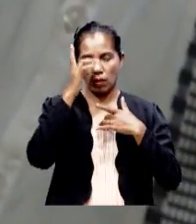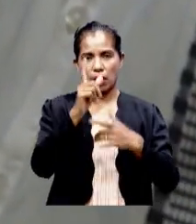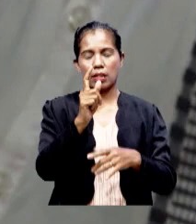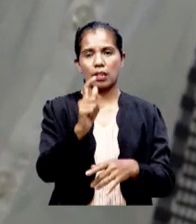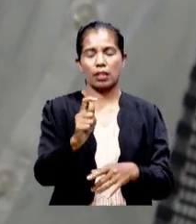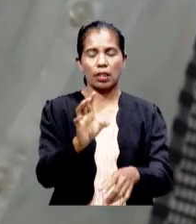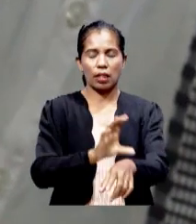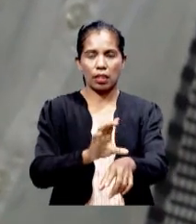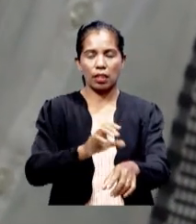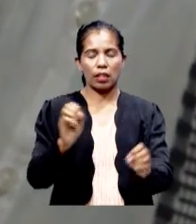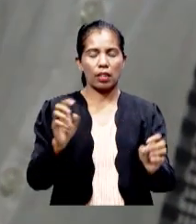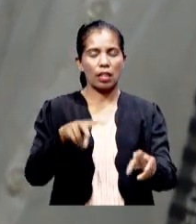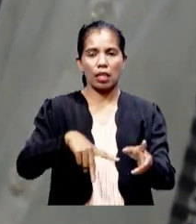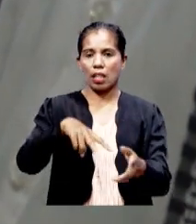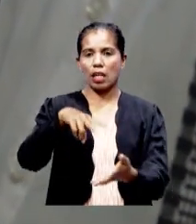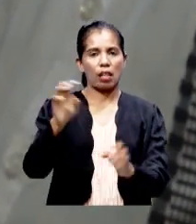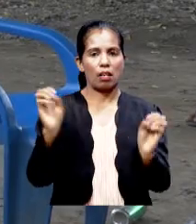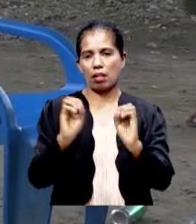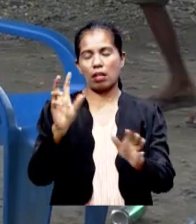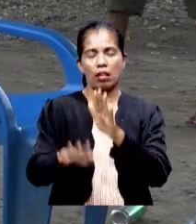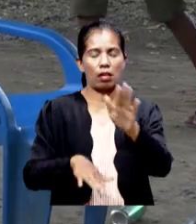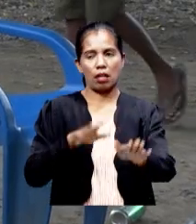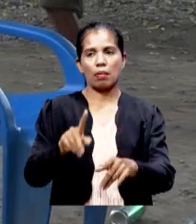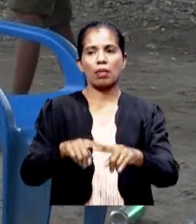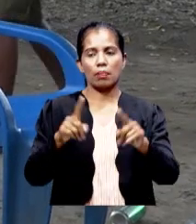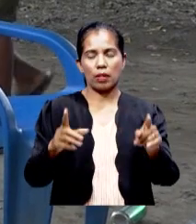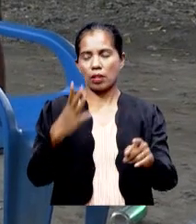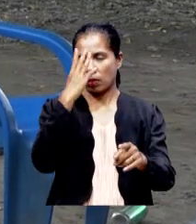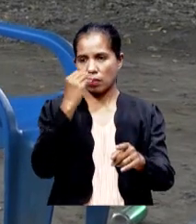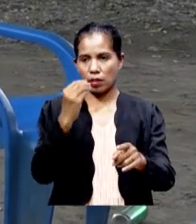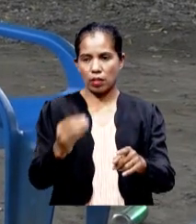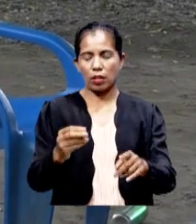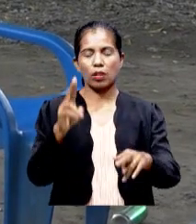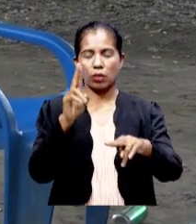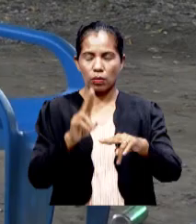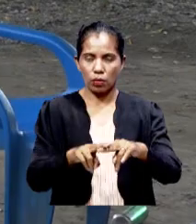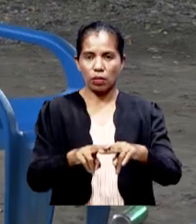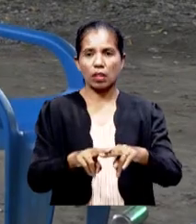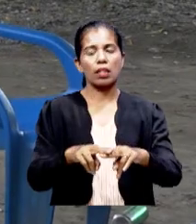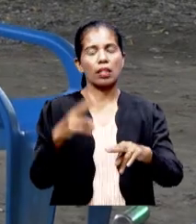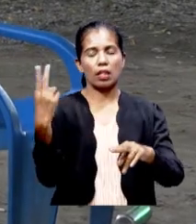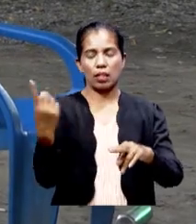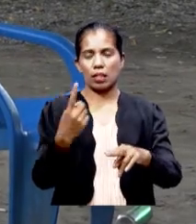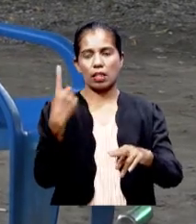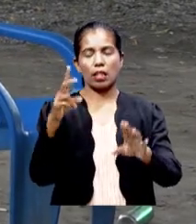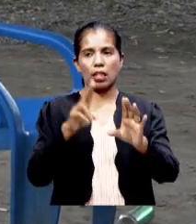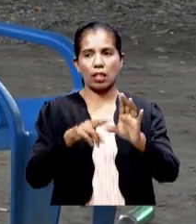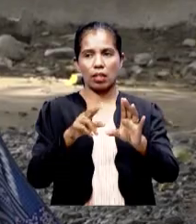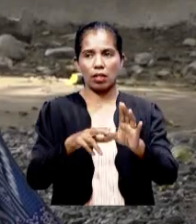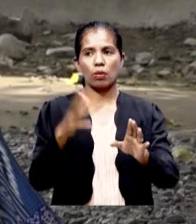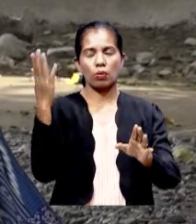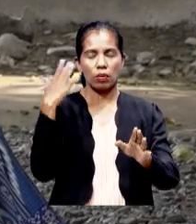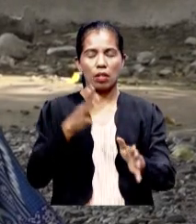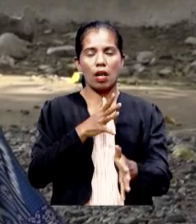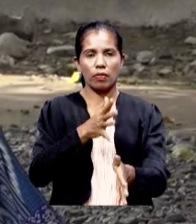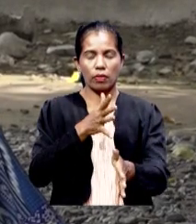Lívia nunca tum ou de lá o mesak, mas bem, nem ia de toba fatin, no turret ia cadeira roda, nem bem bai bain, nem avô feto usa,